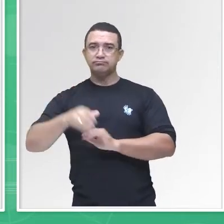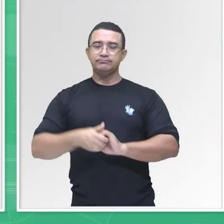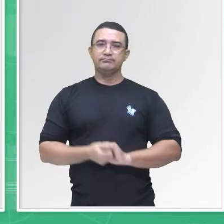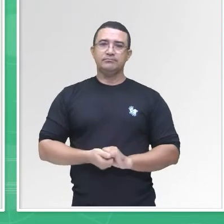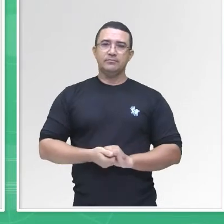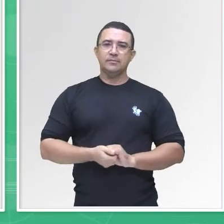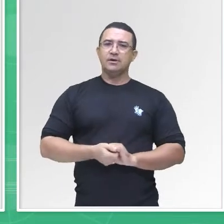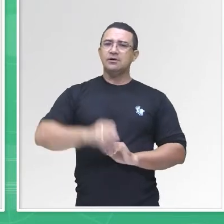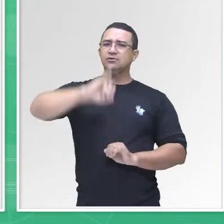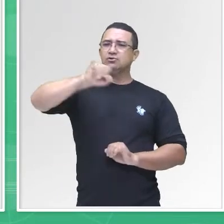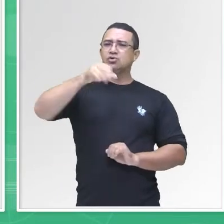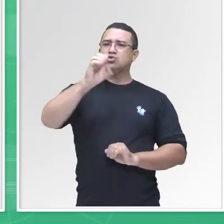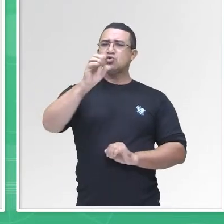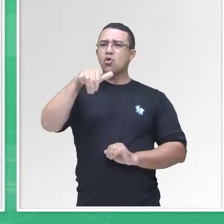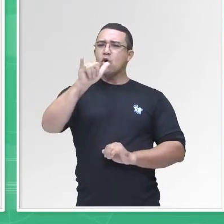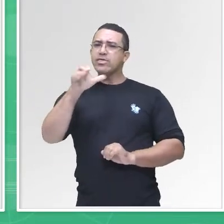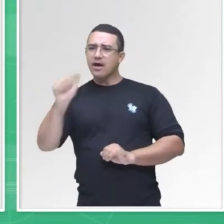Rota,